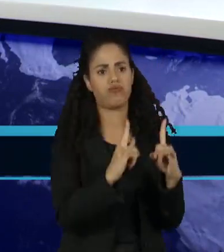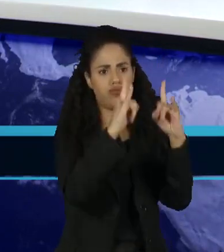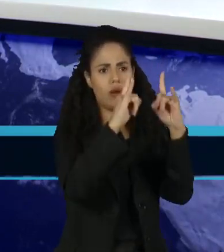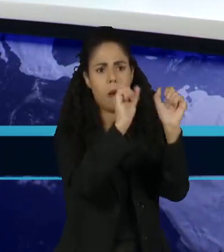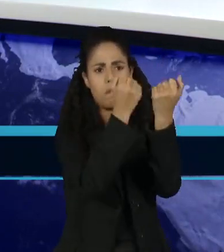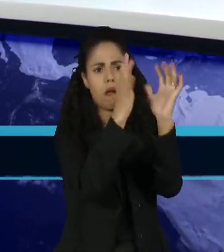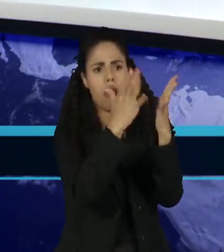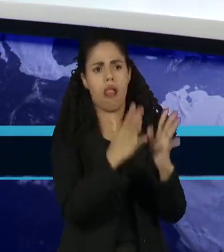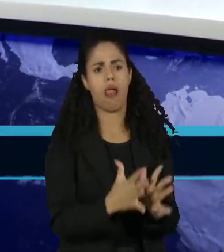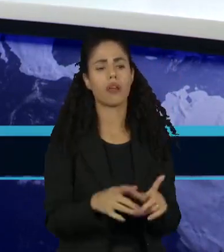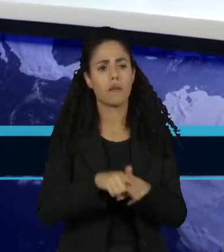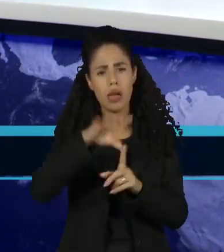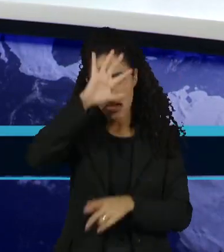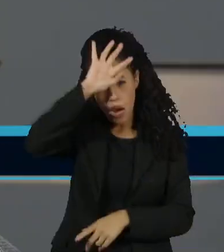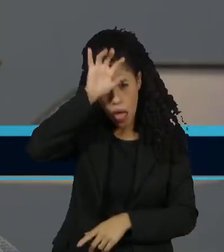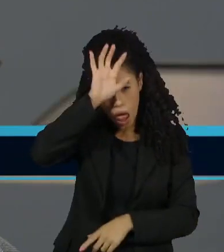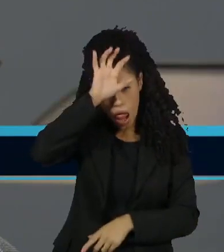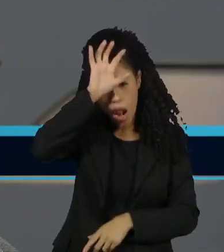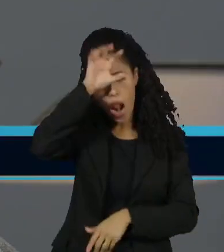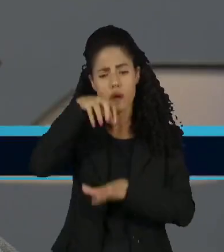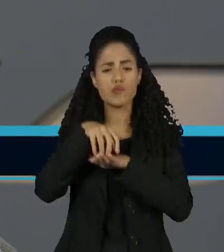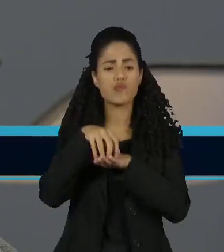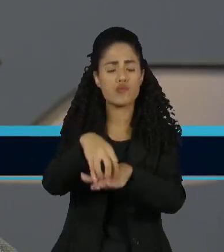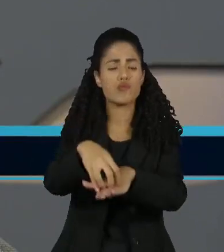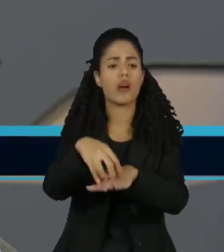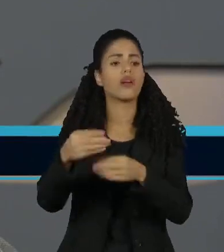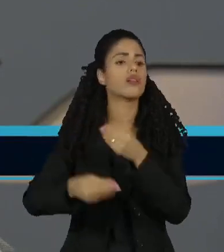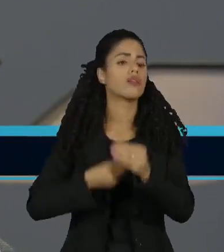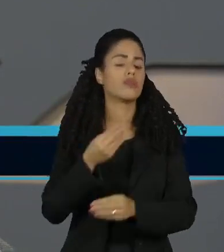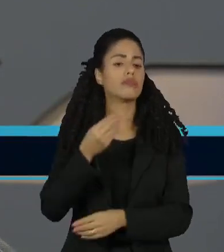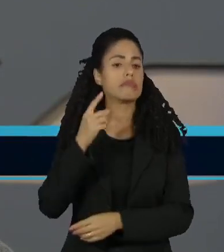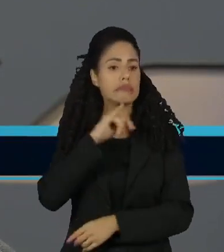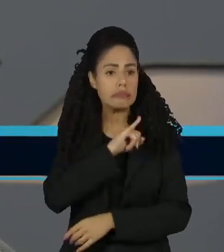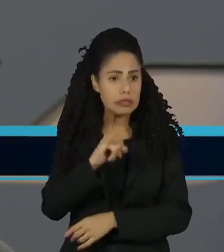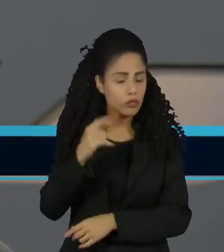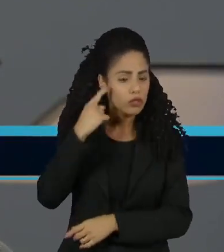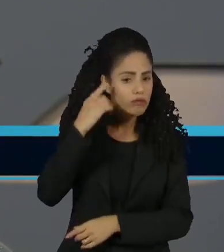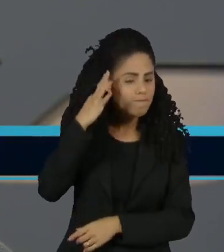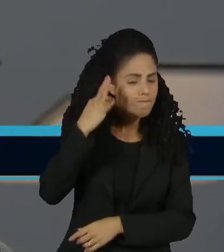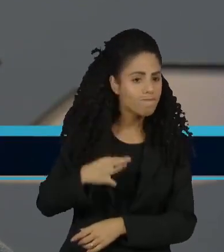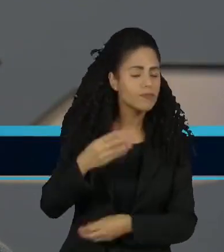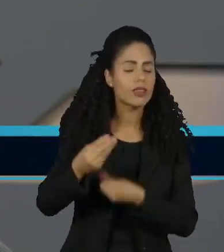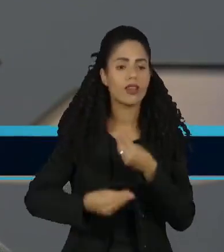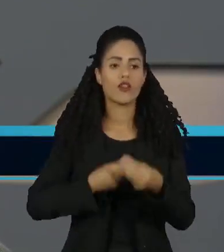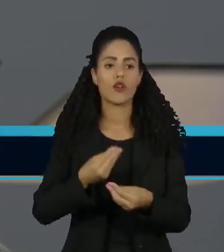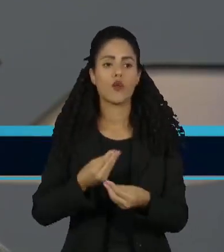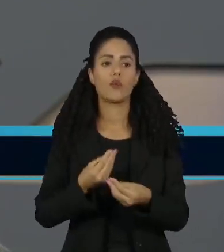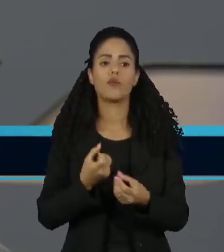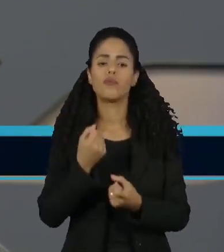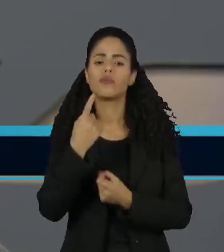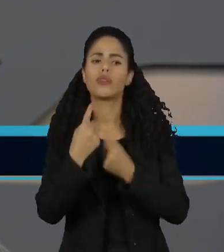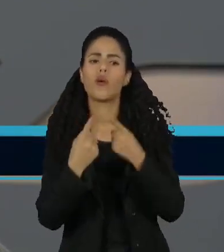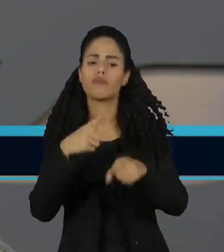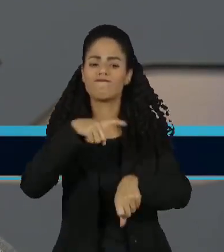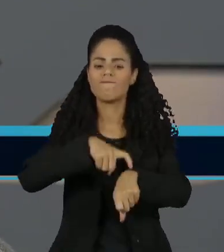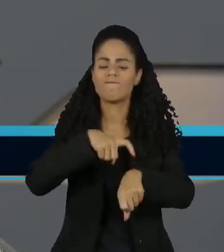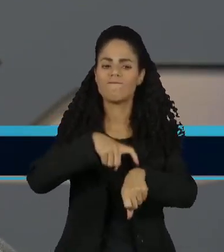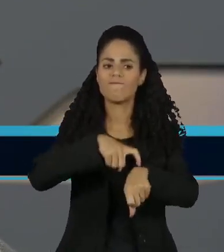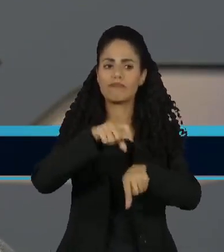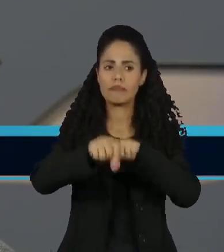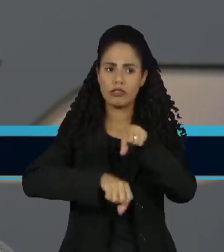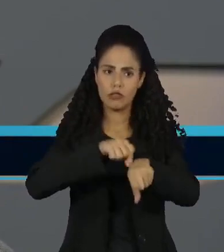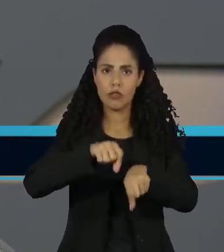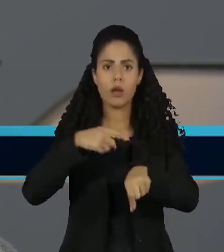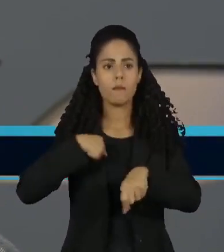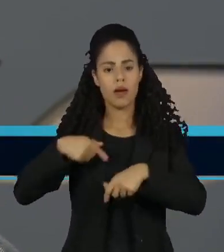em ambulâncias. Então, se você tentar justificar, como em muitos momentos parece ser a